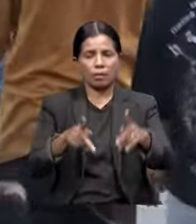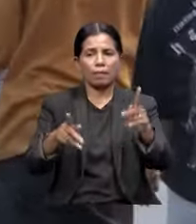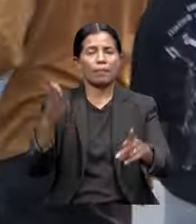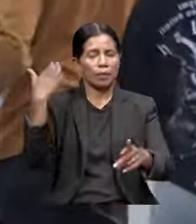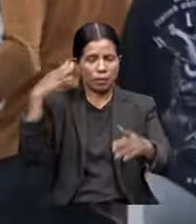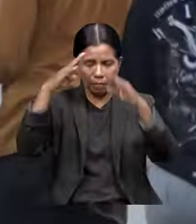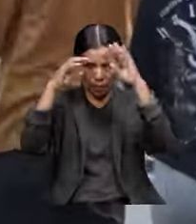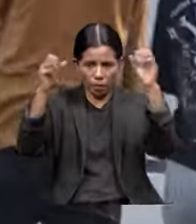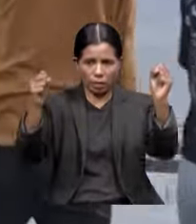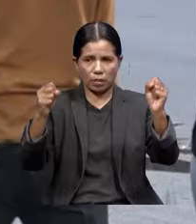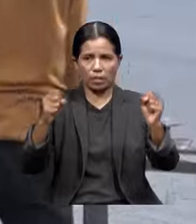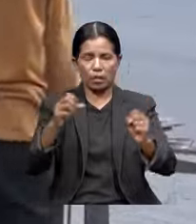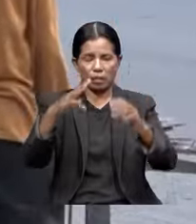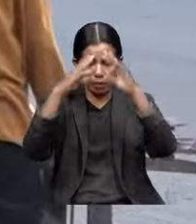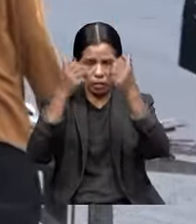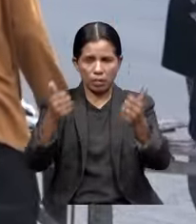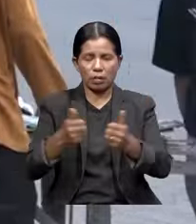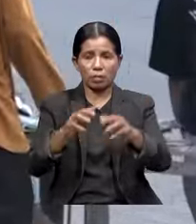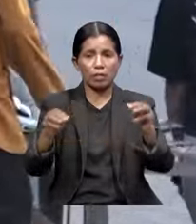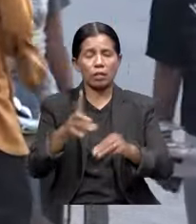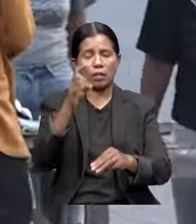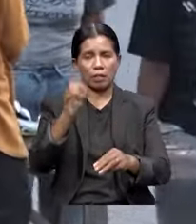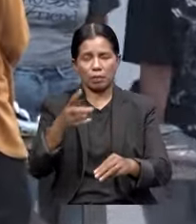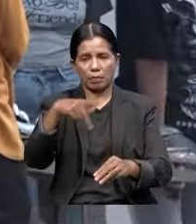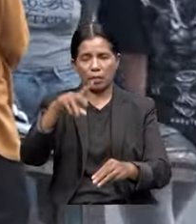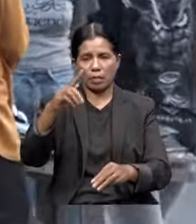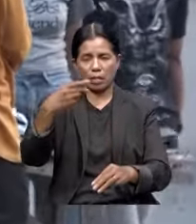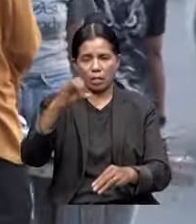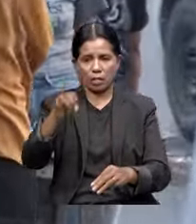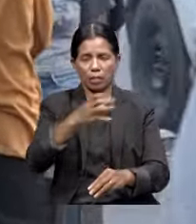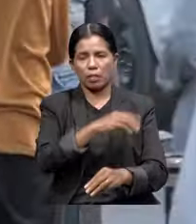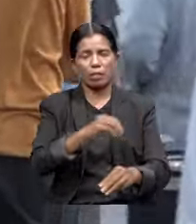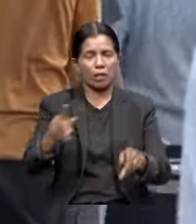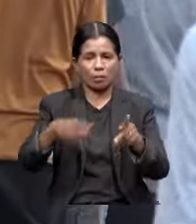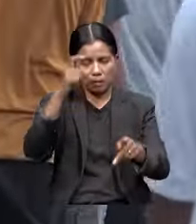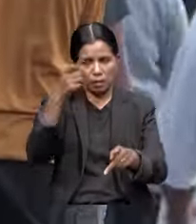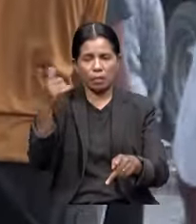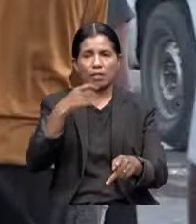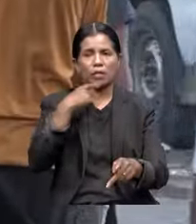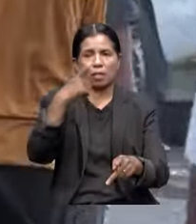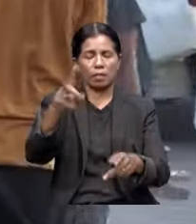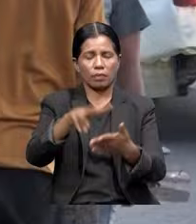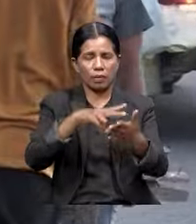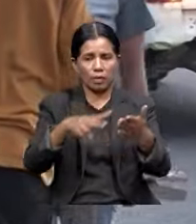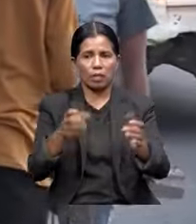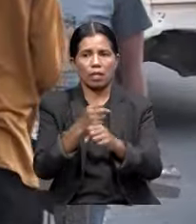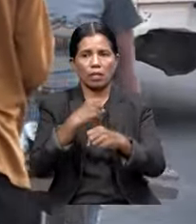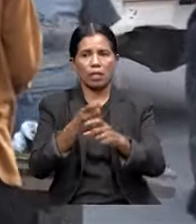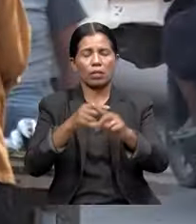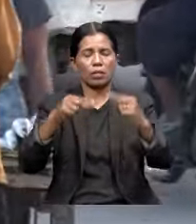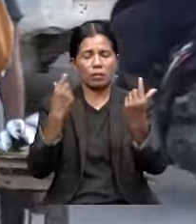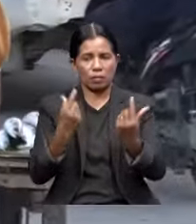Presidente Republica, Presidente Autorare Municipio Dili, Pere Agazota, no intelectual sira, condena makas actu violencia nebe halo se equipa